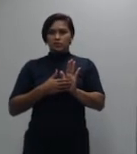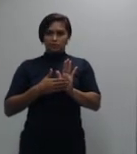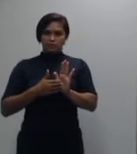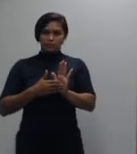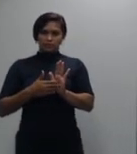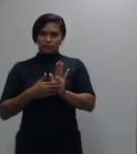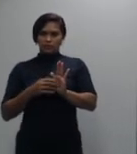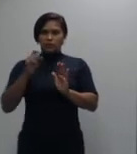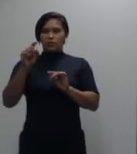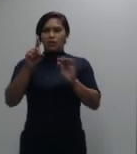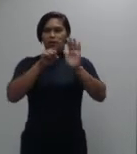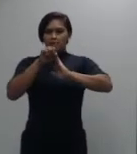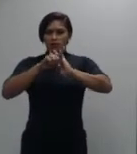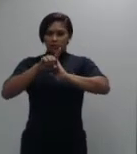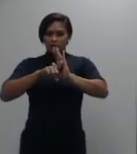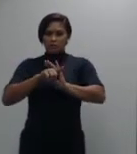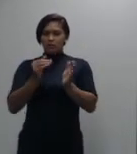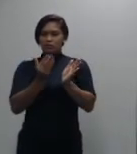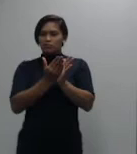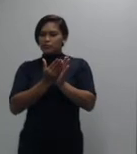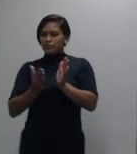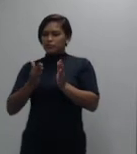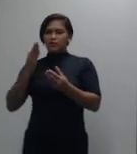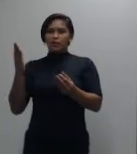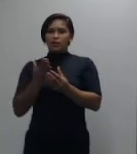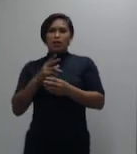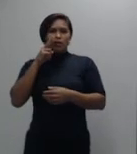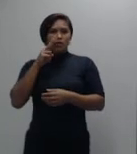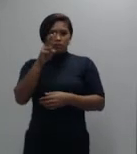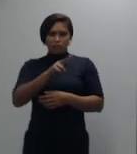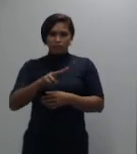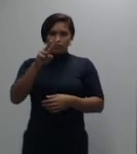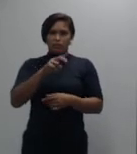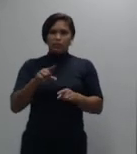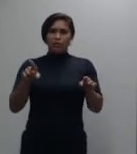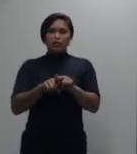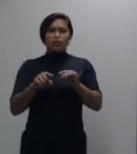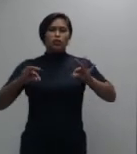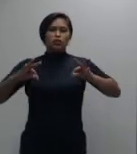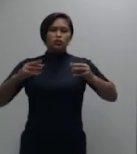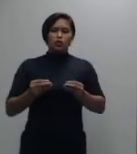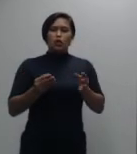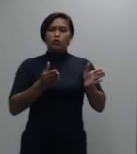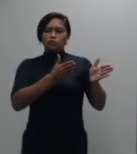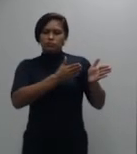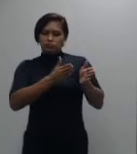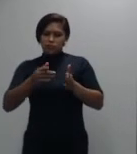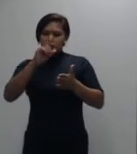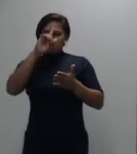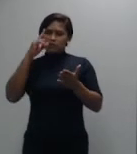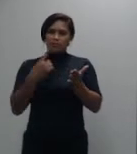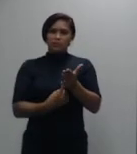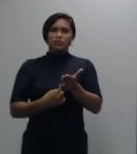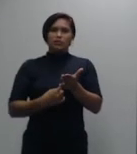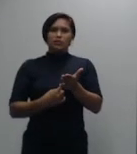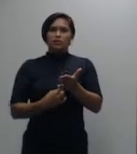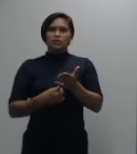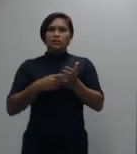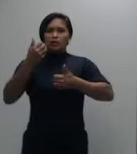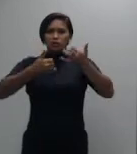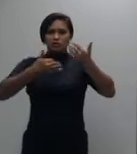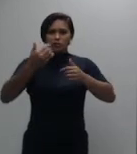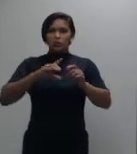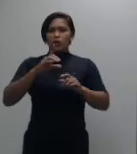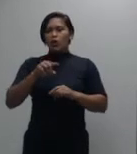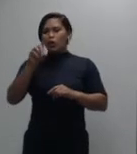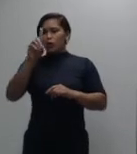examinar a petição inicial da estação orison swett opções ao todo encaminha para dizer que a decisão estrangeira disse que legal